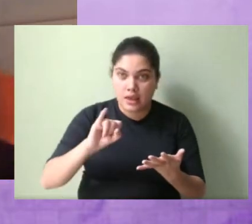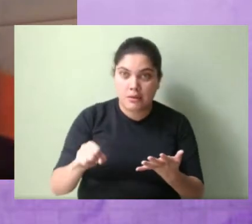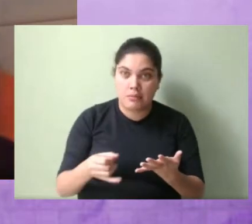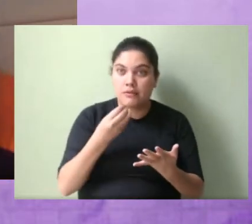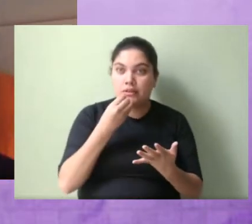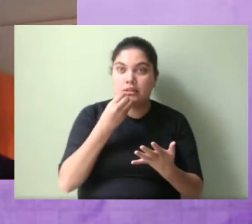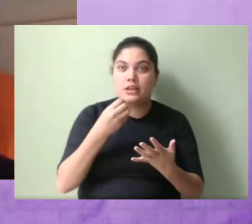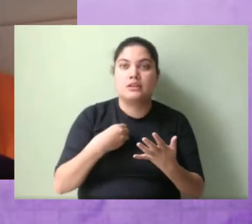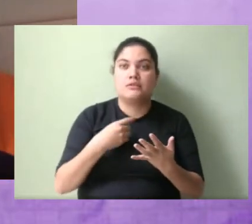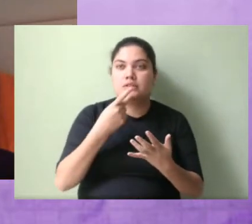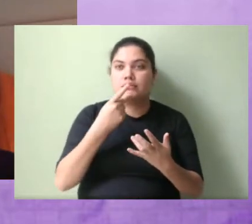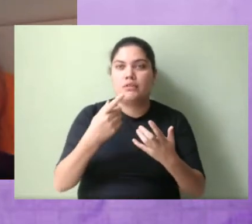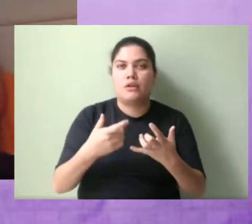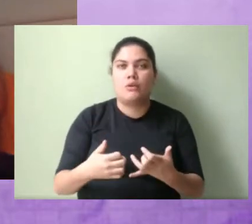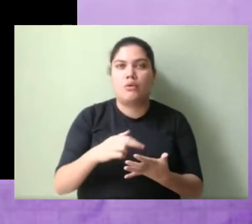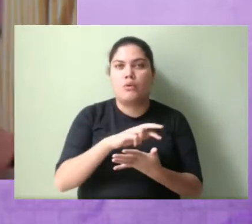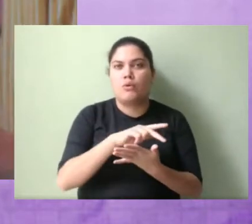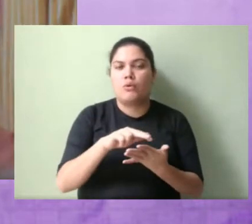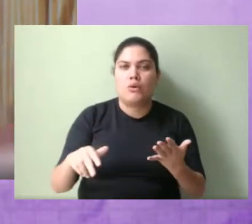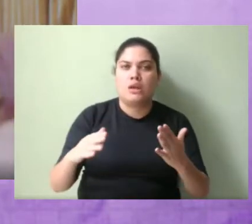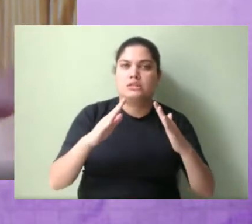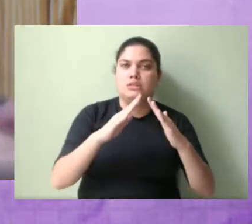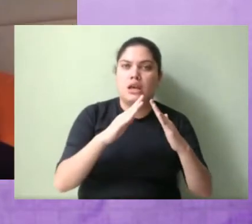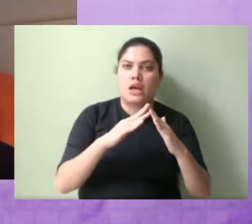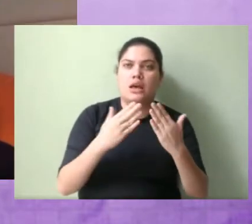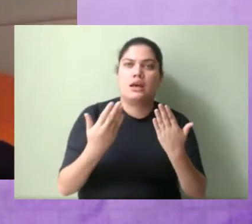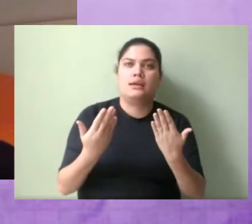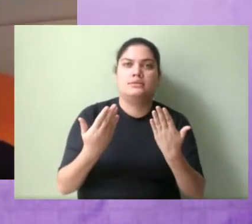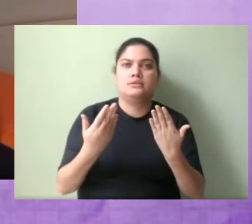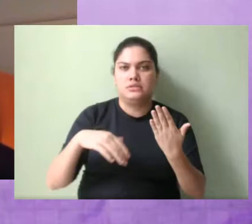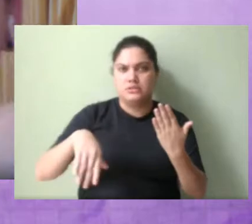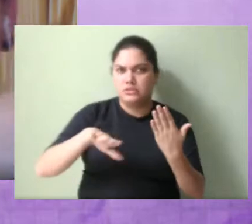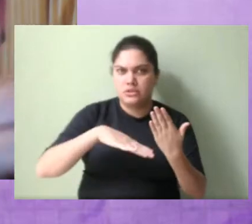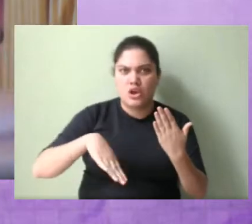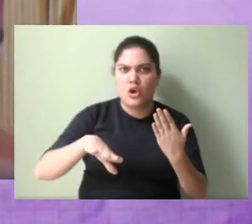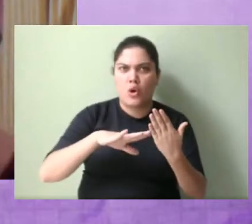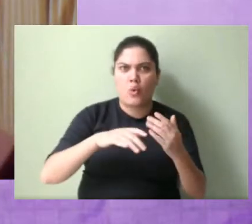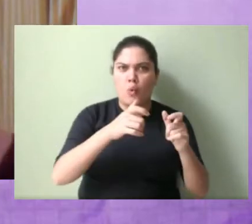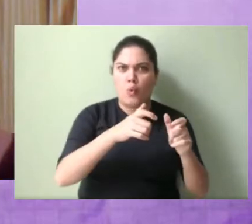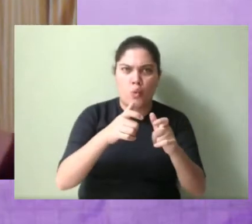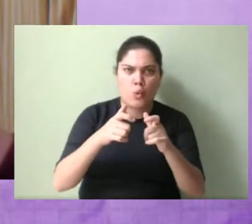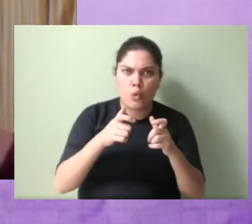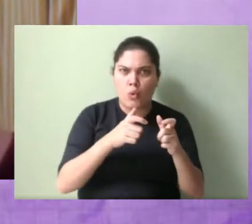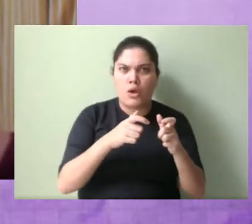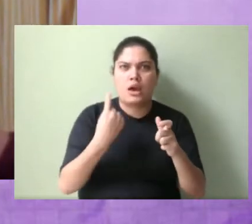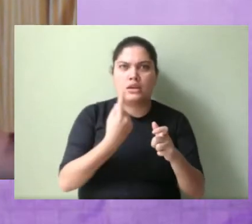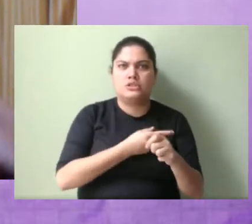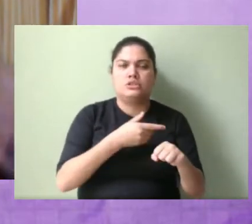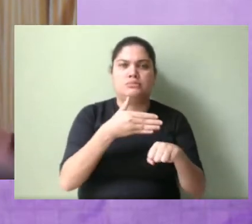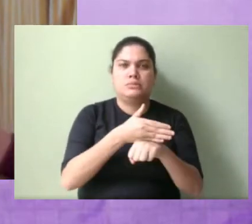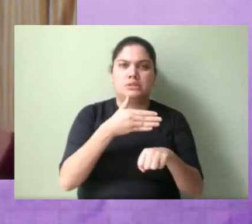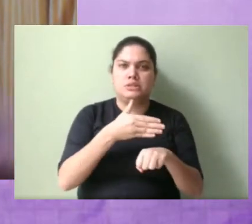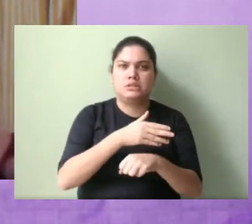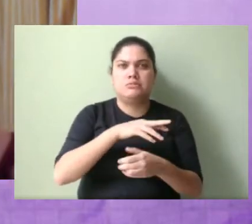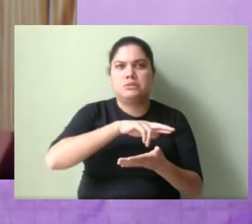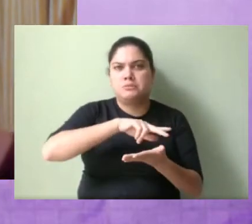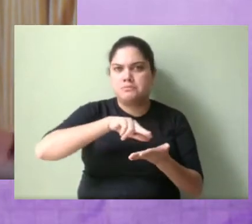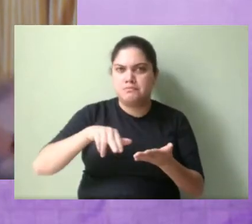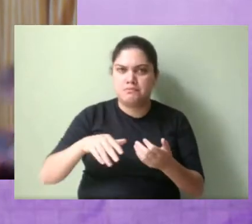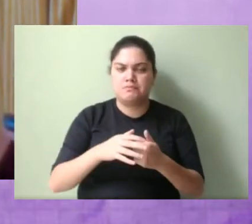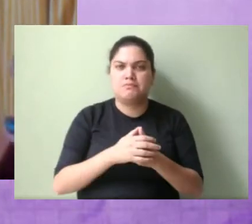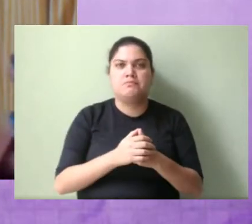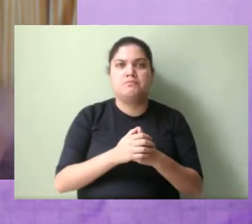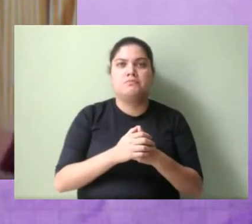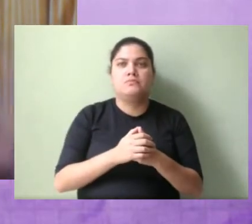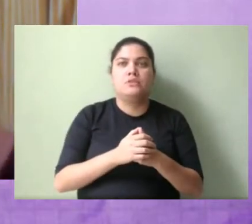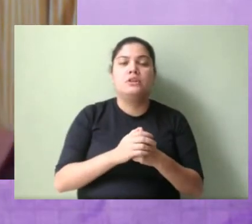violação. Fala, Rafa, desculpa. Não, eu queria aproveitar que você colocou todas essas questões, né, de